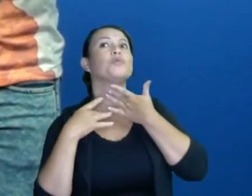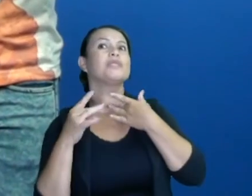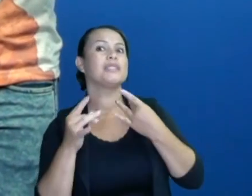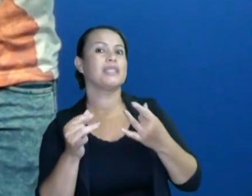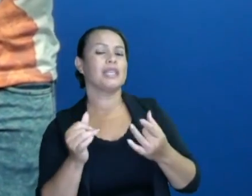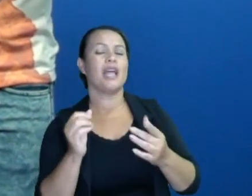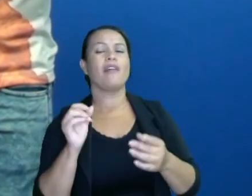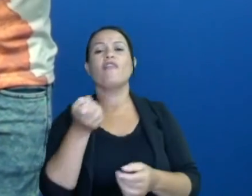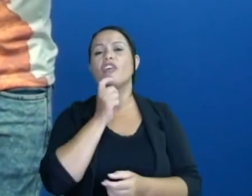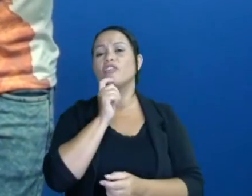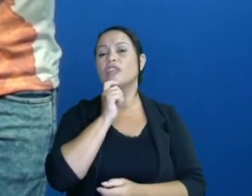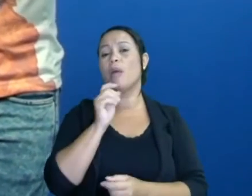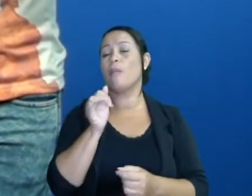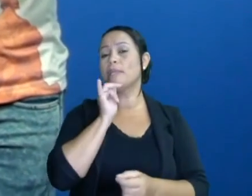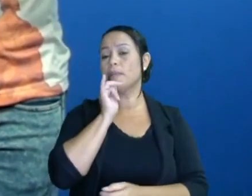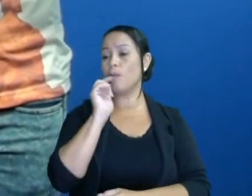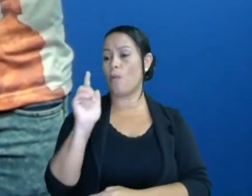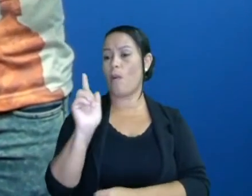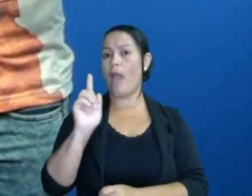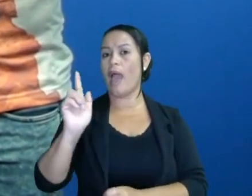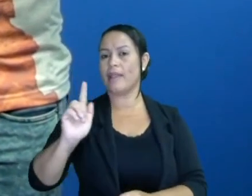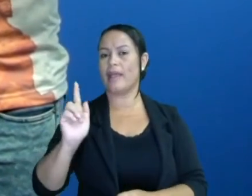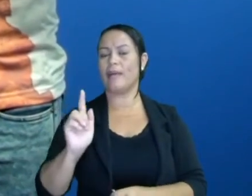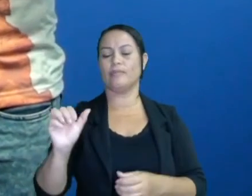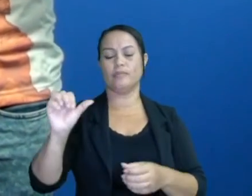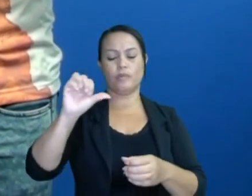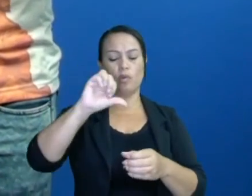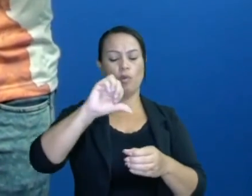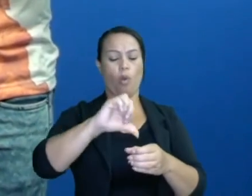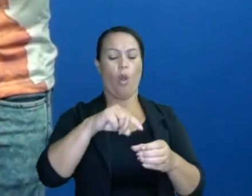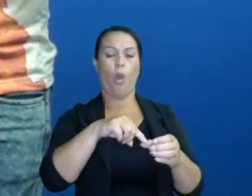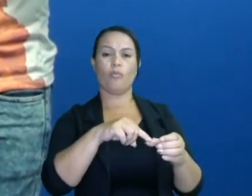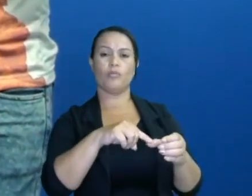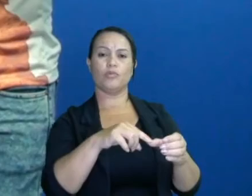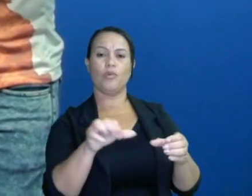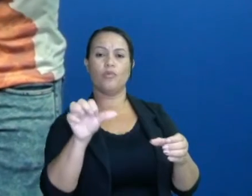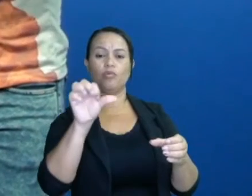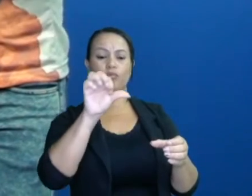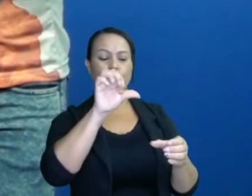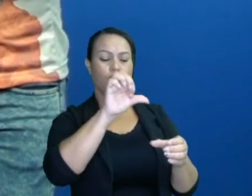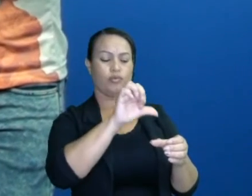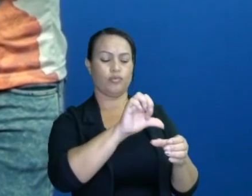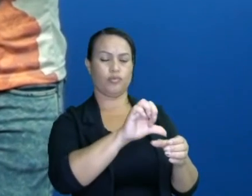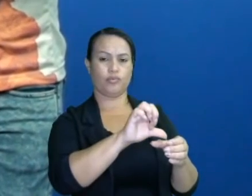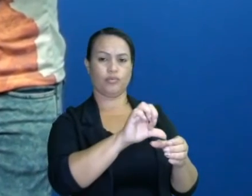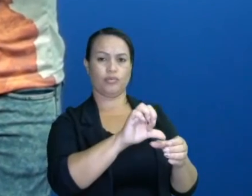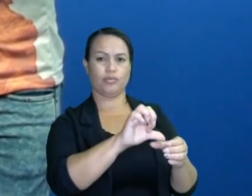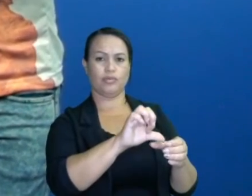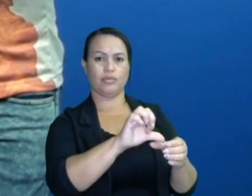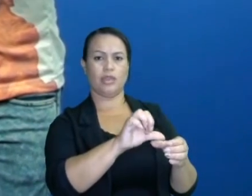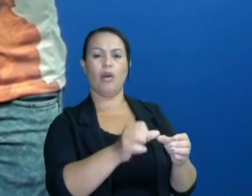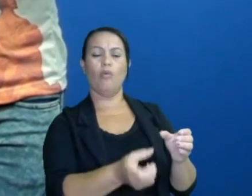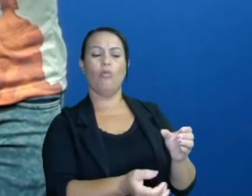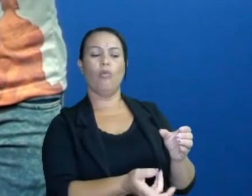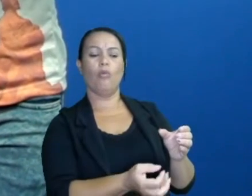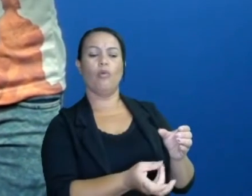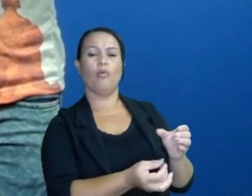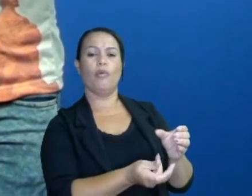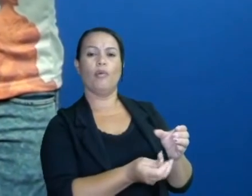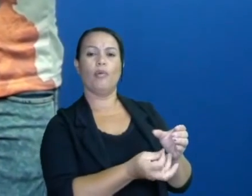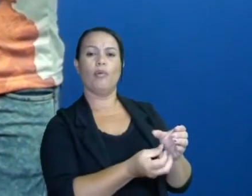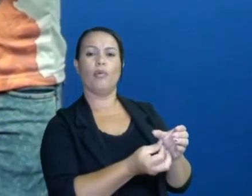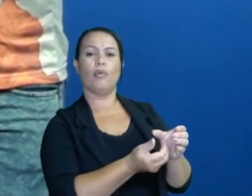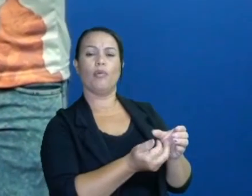Quando colocamos refrigerante no copo, essa pressão que existe dentro do refrigerante vai